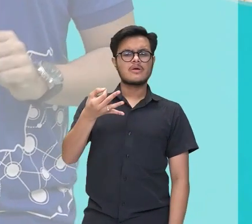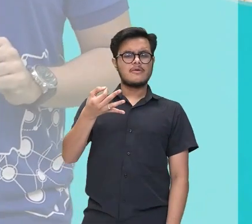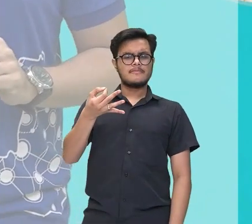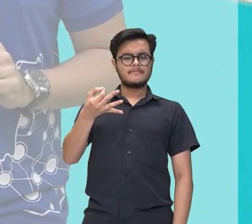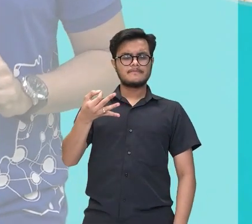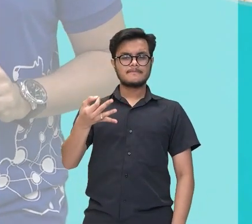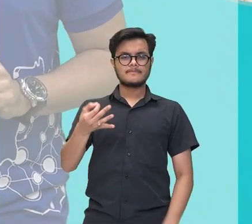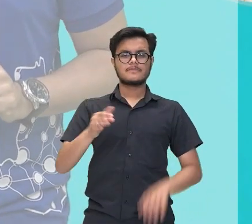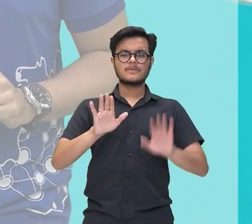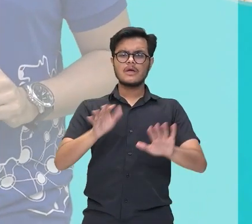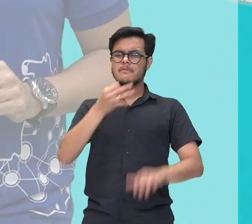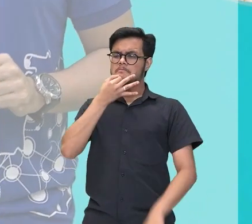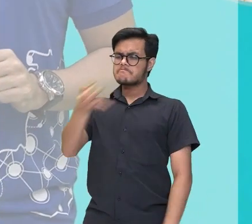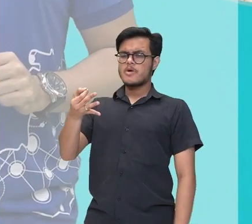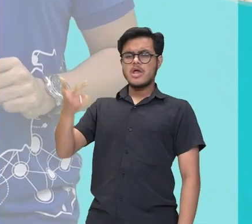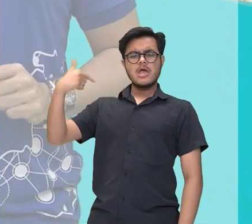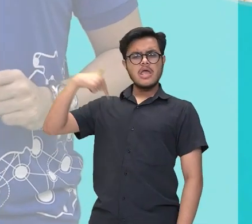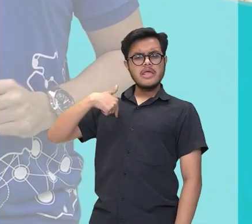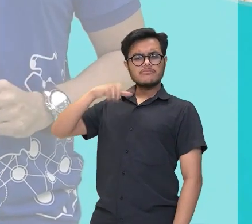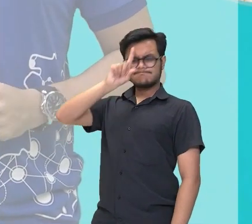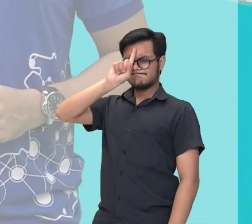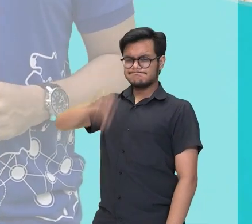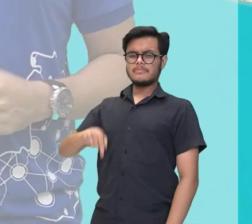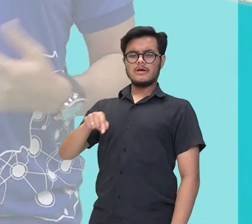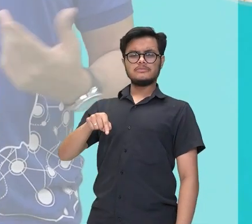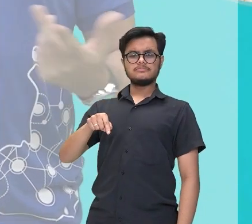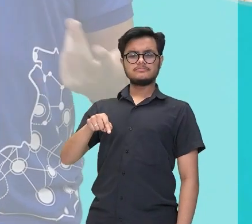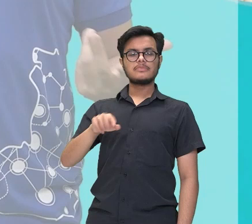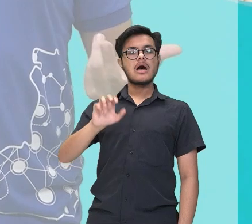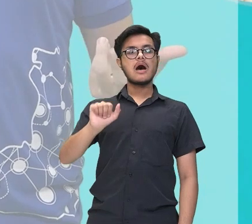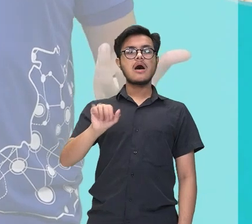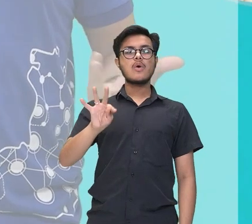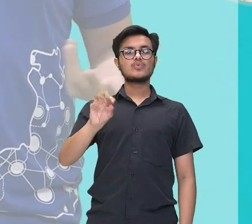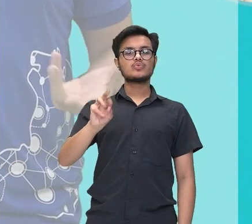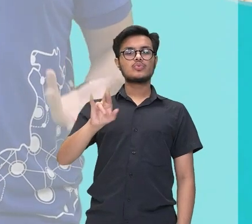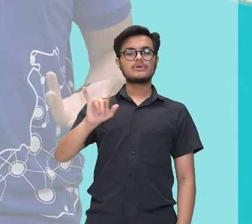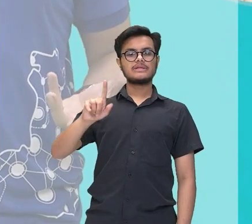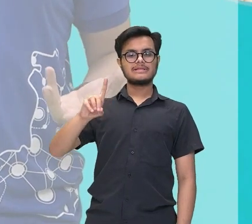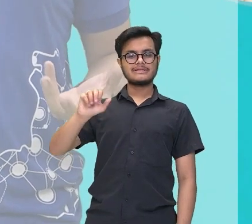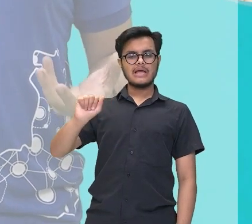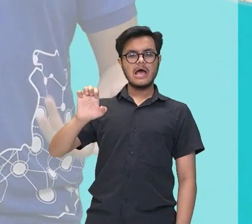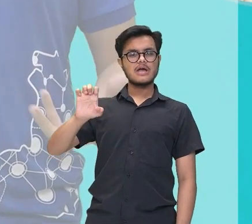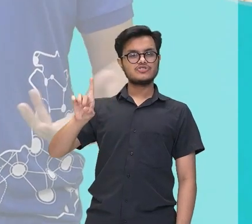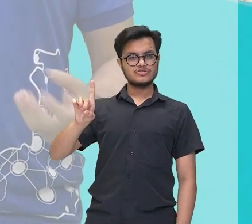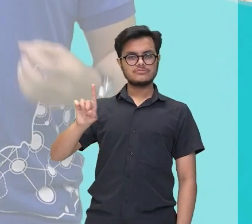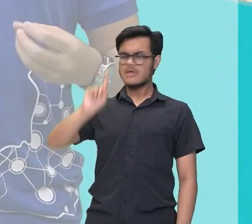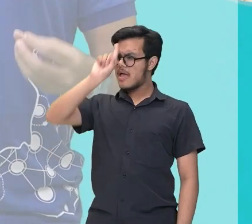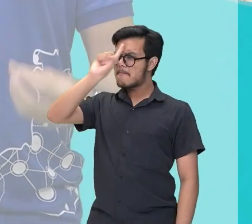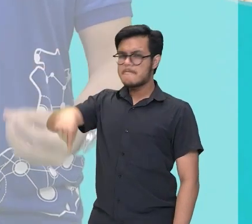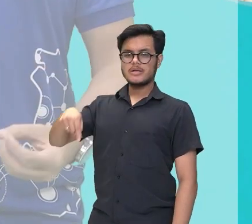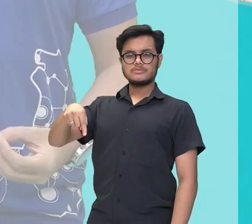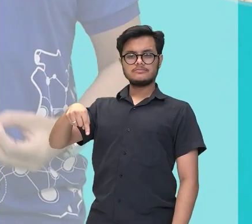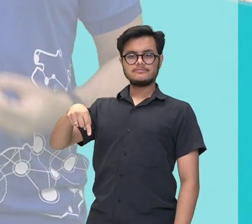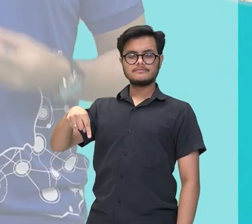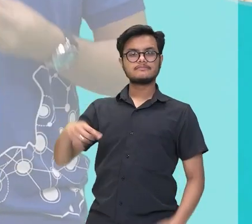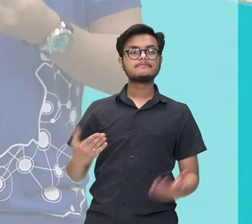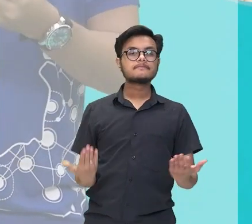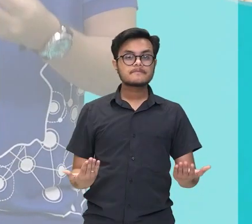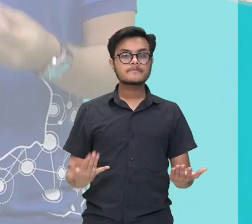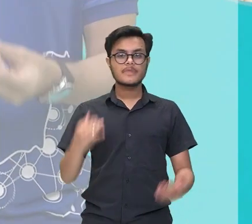de autoridade. O próprio nome ele já diz, né, o que seria um argumento de autoridade. É quando eu tenho